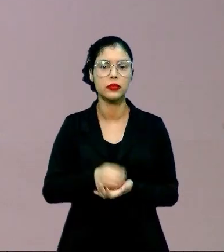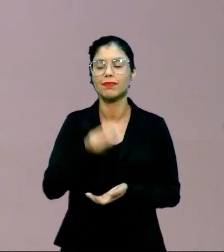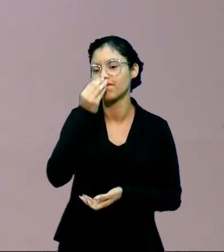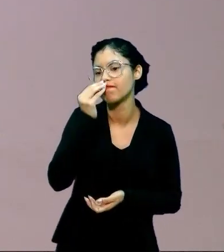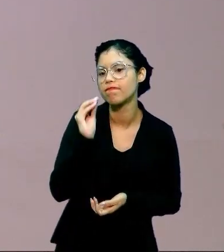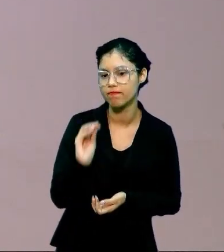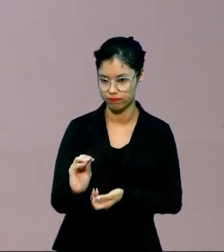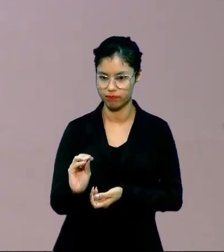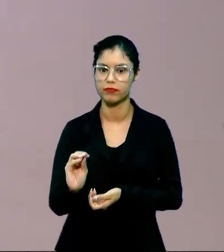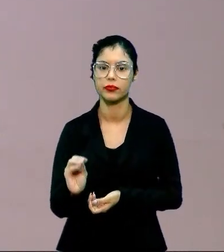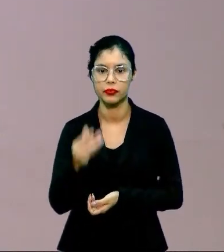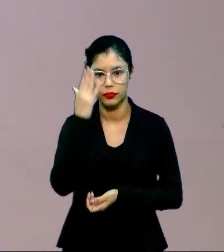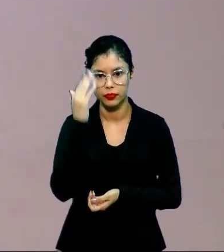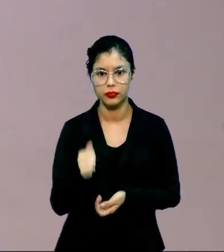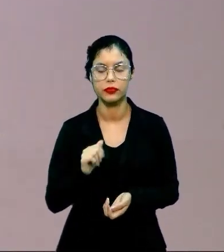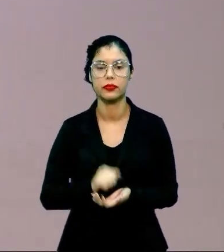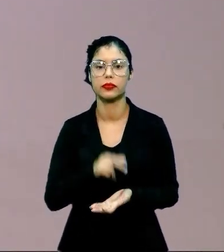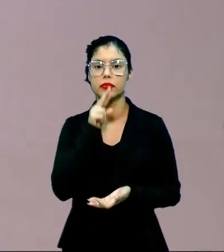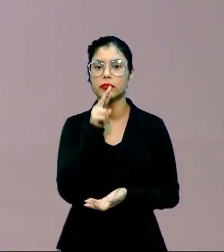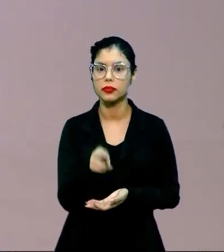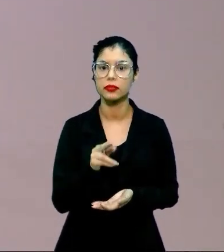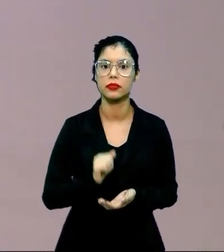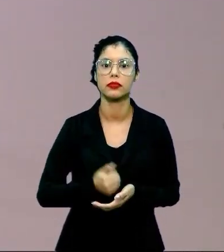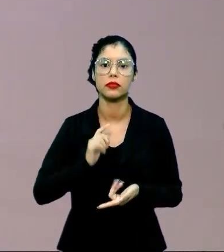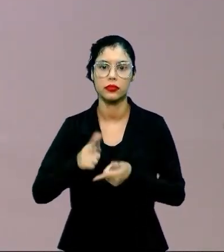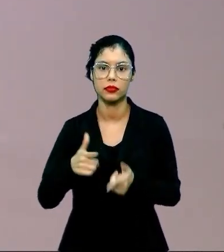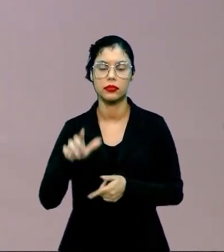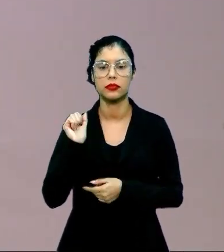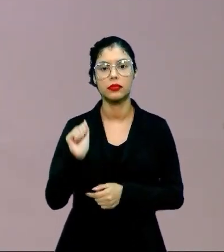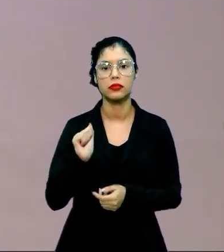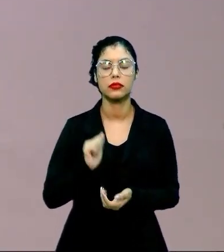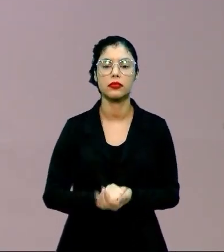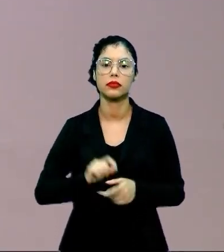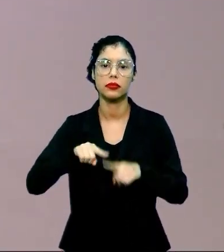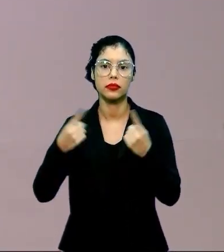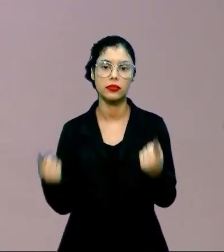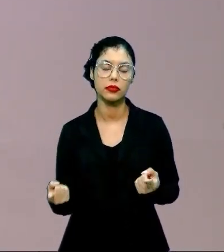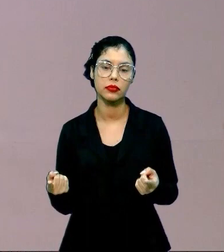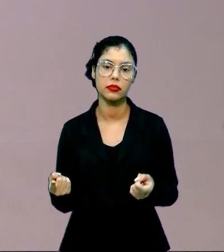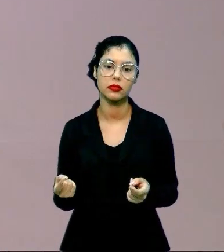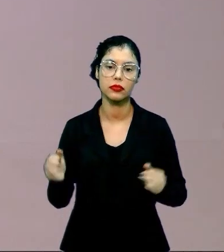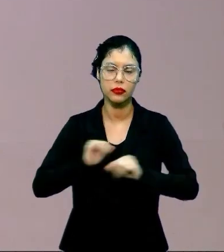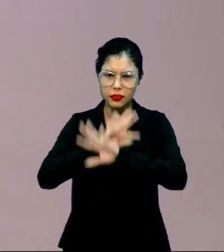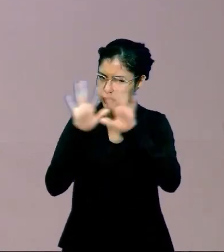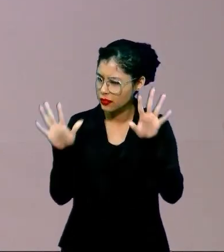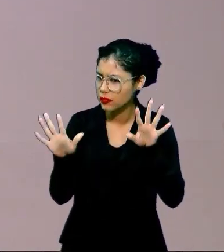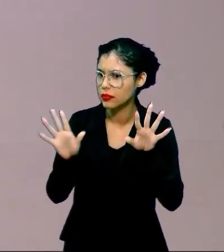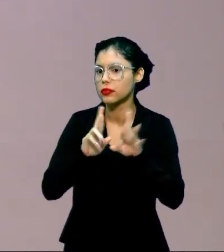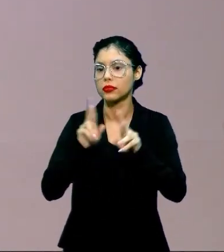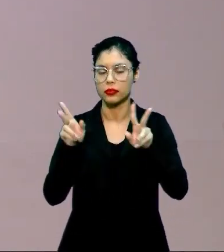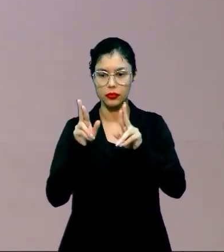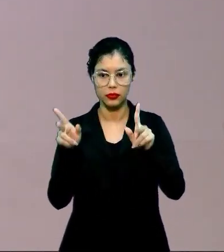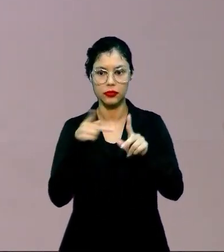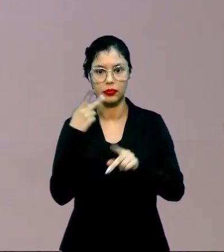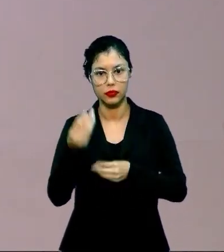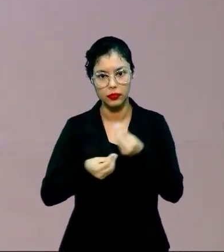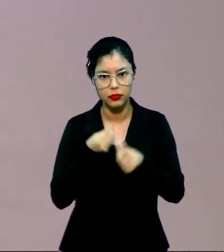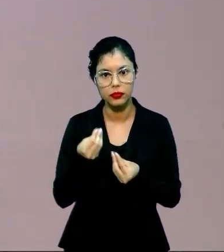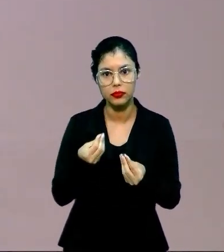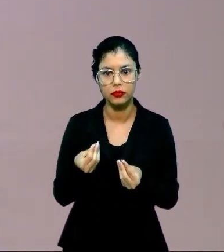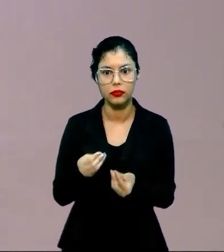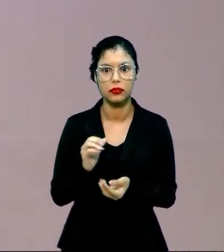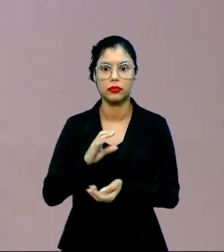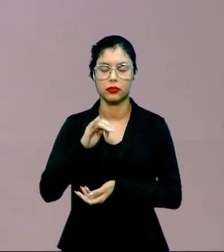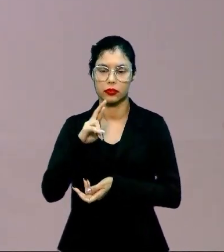discriminação. Então, obviamente, nós sabemos que a nossa resposta é a letra A, mas de uma forma diferente de como aparece lá em